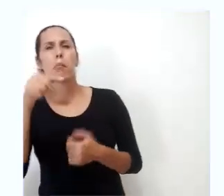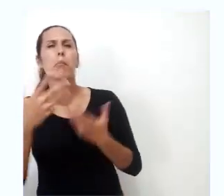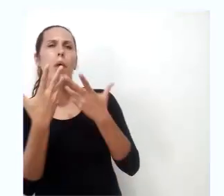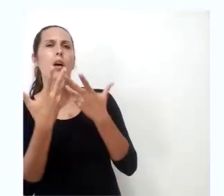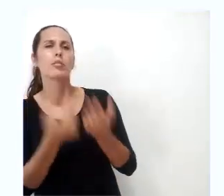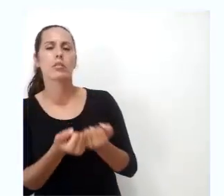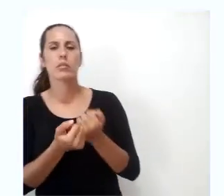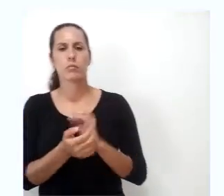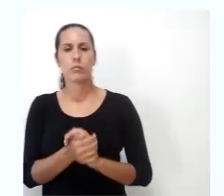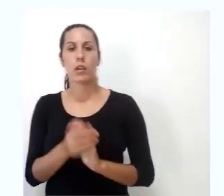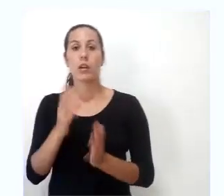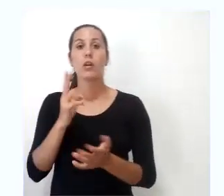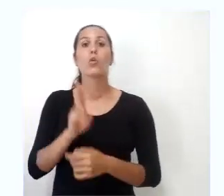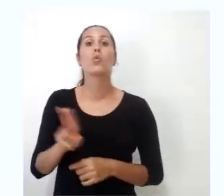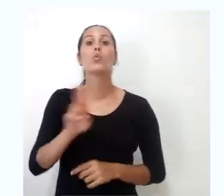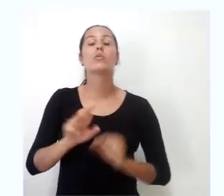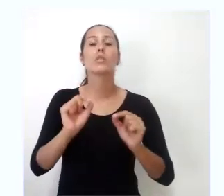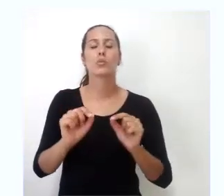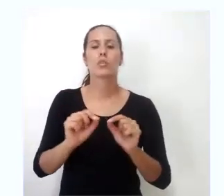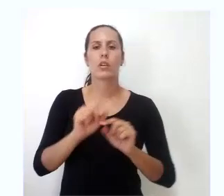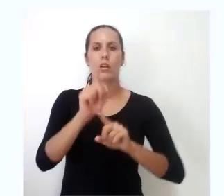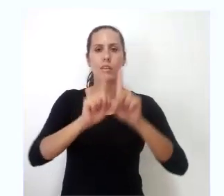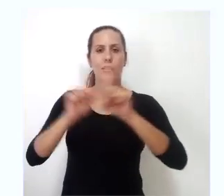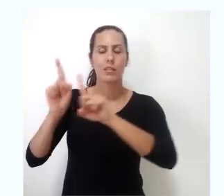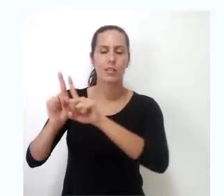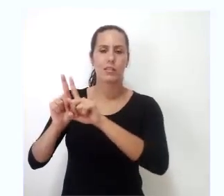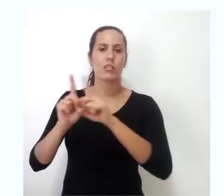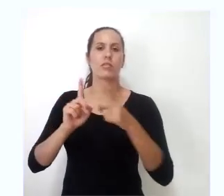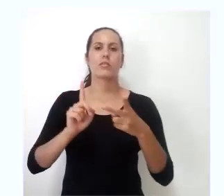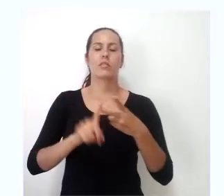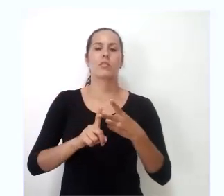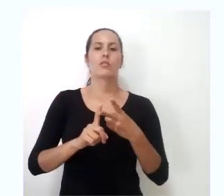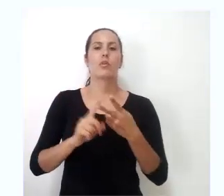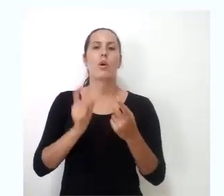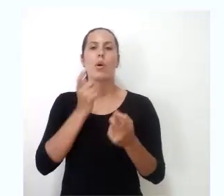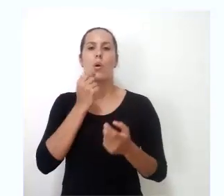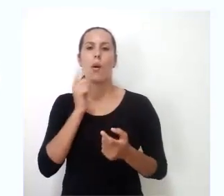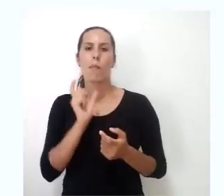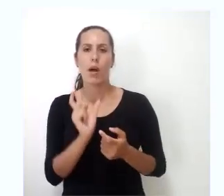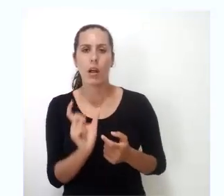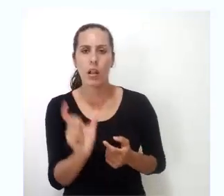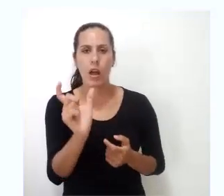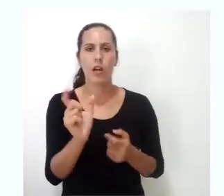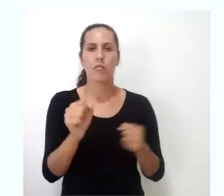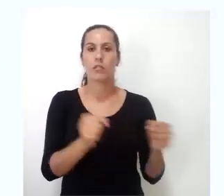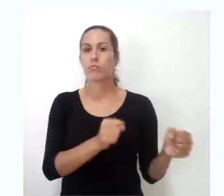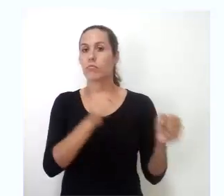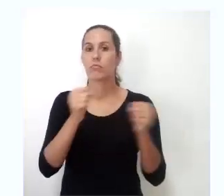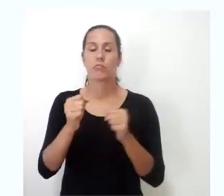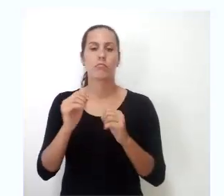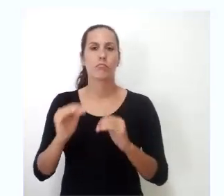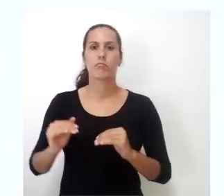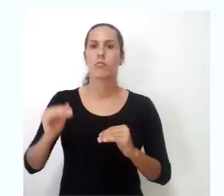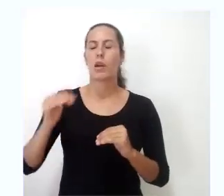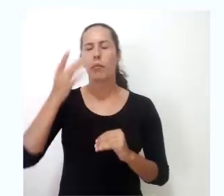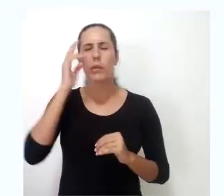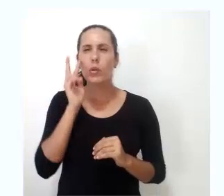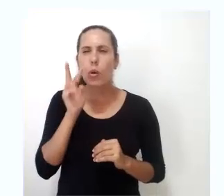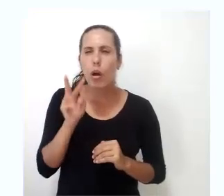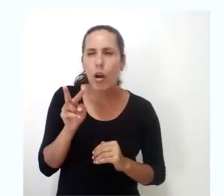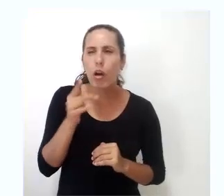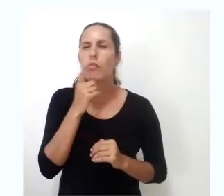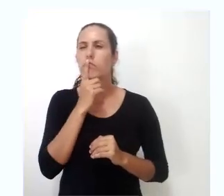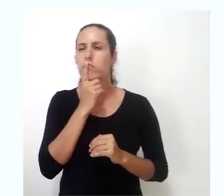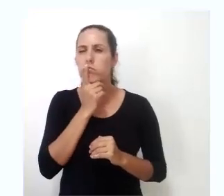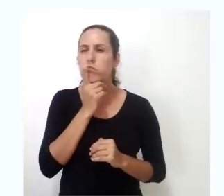certo? Dados estatísticos, palavras abalizadas, ou seja, palavras de autoridade, para que as